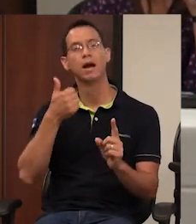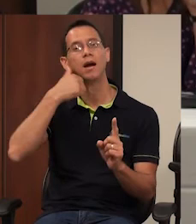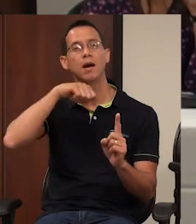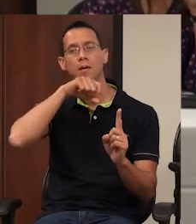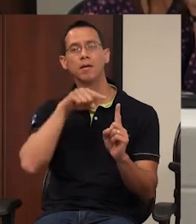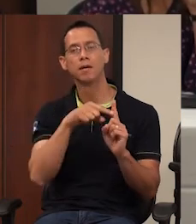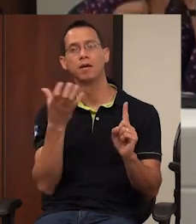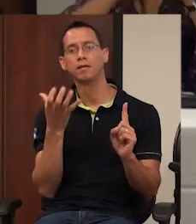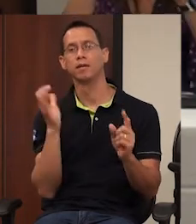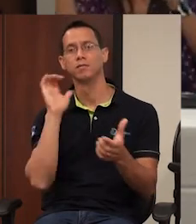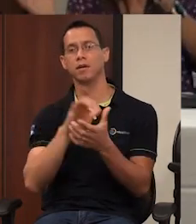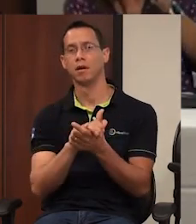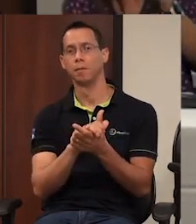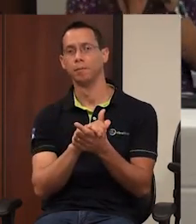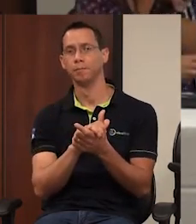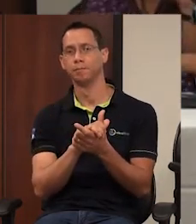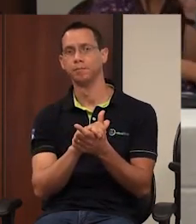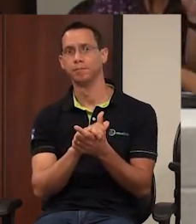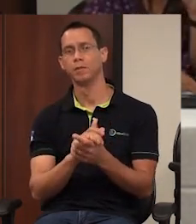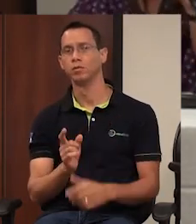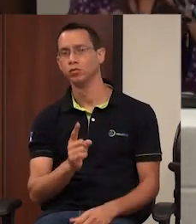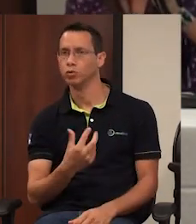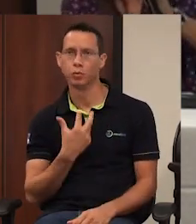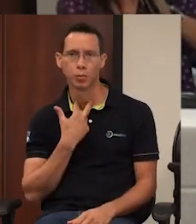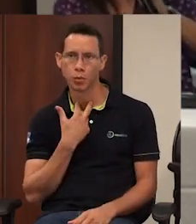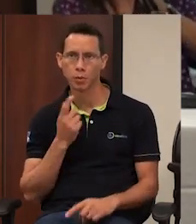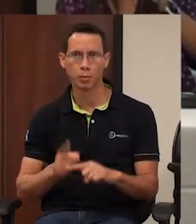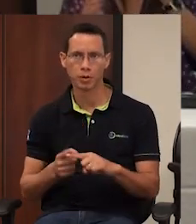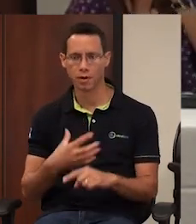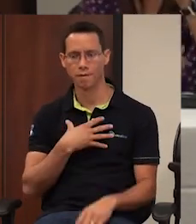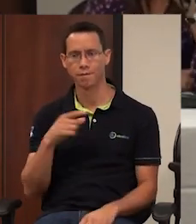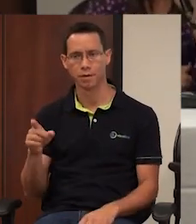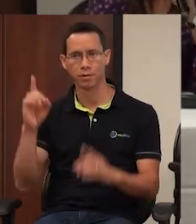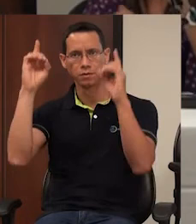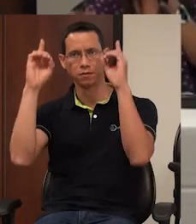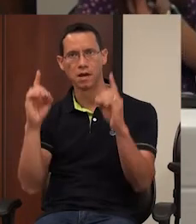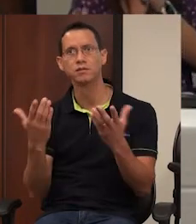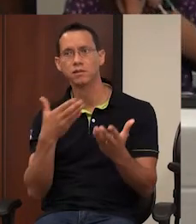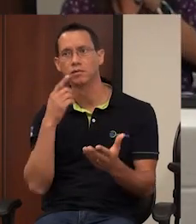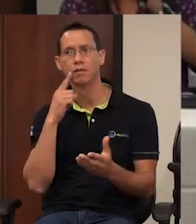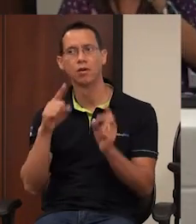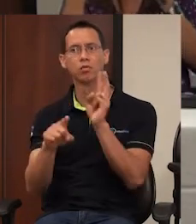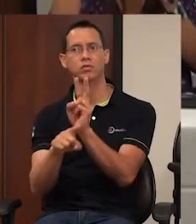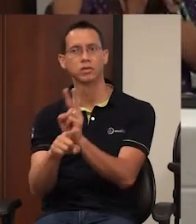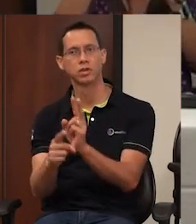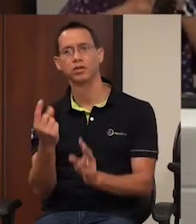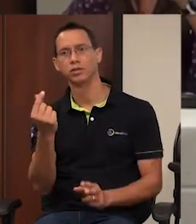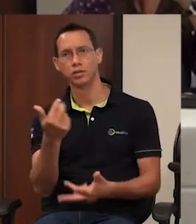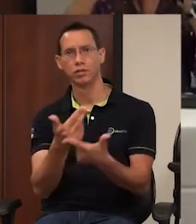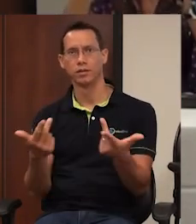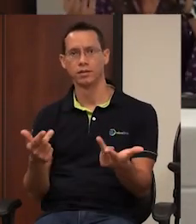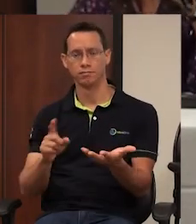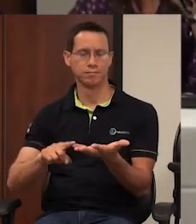casar. E aí veio aquela coisa toda, não, mas porque não pode, porque ela tem uma filha com deficiência, quem é que vai cuidar dessa filha? E o dinheiro, porque